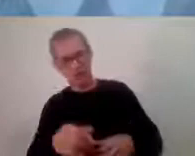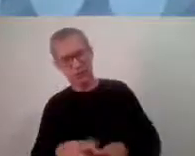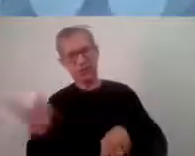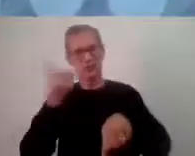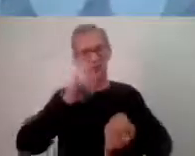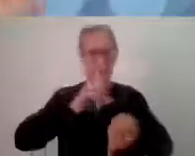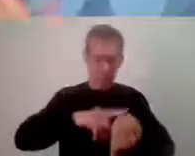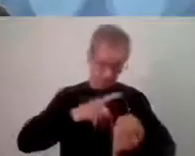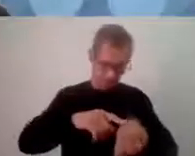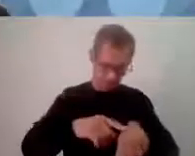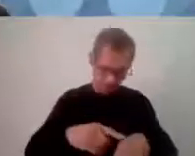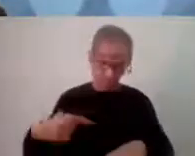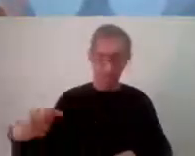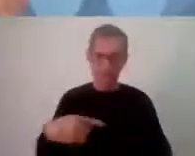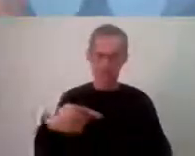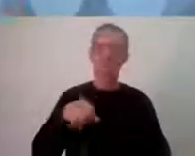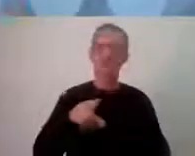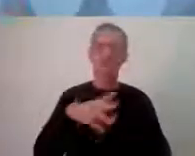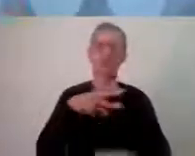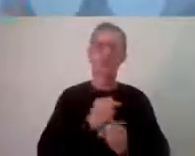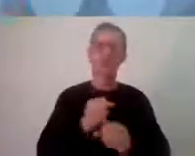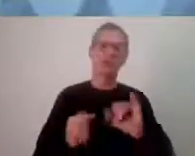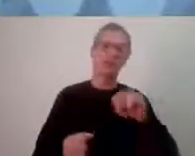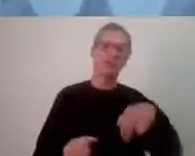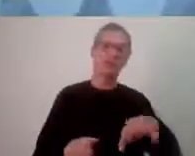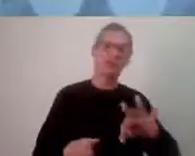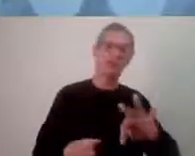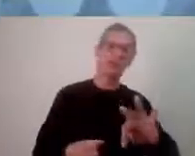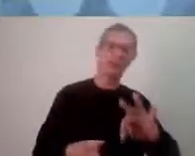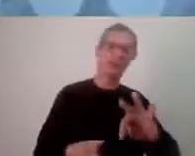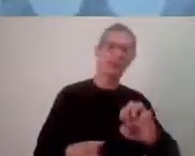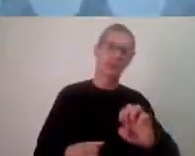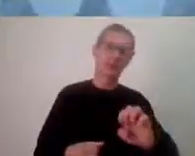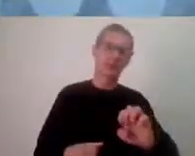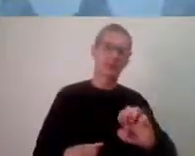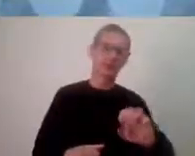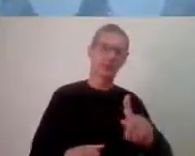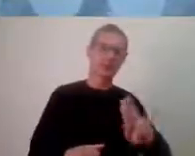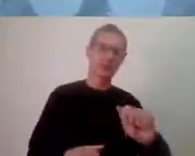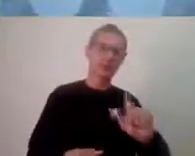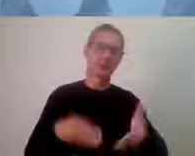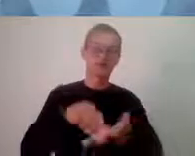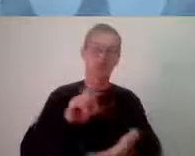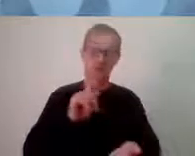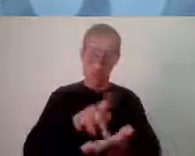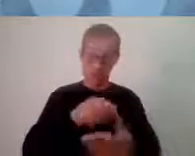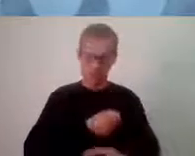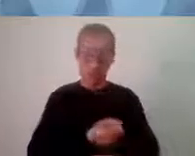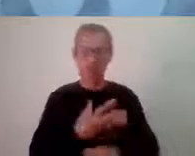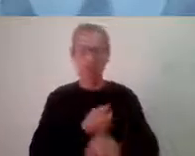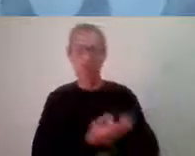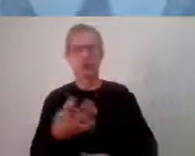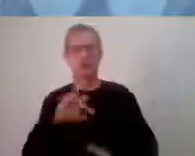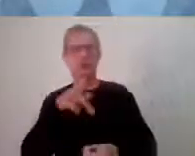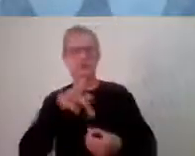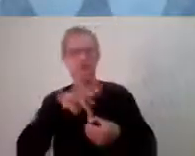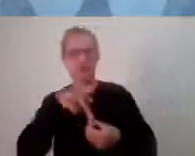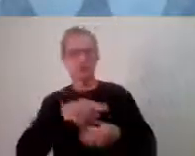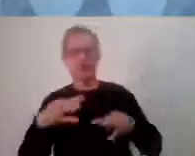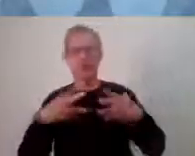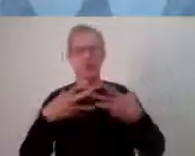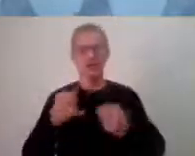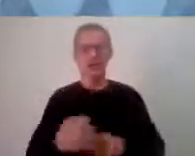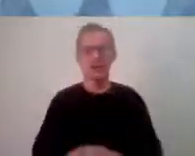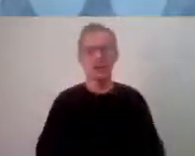tempo, menos você calcula a integral do modelo real, que você vai estar calculando a quantidade de petróleo em todo